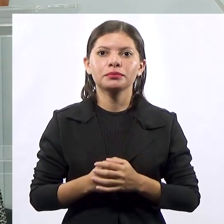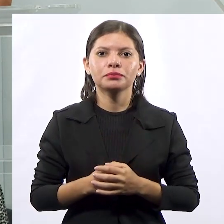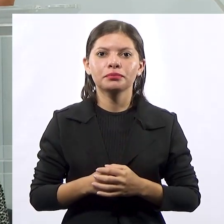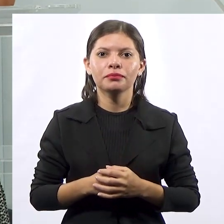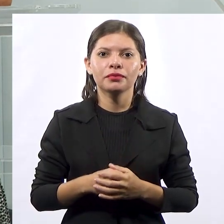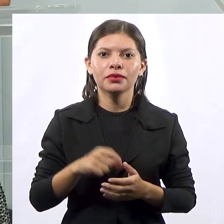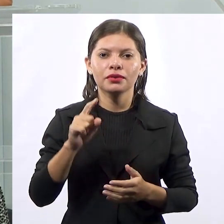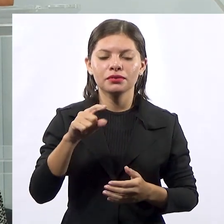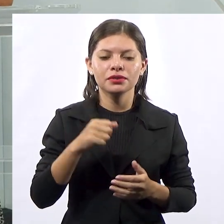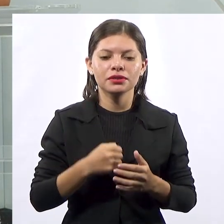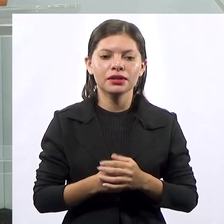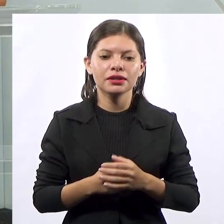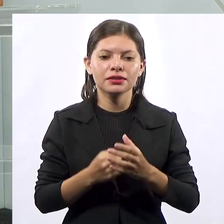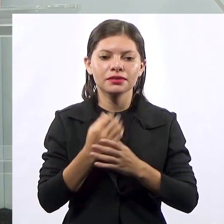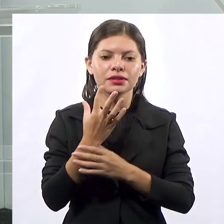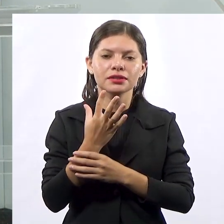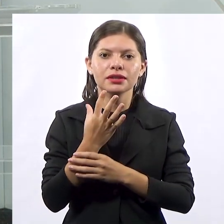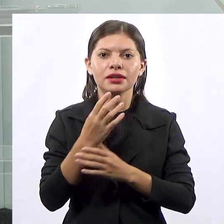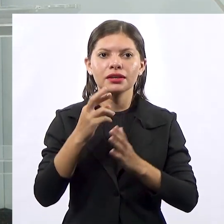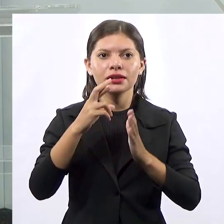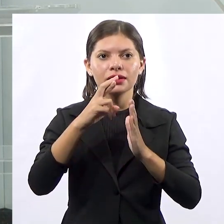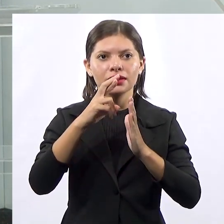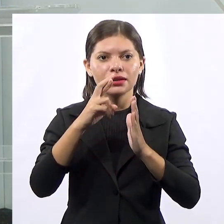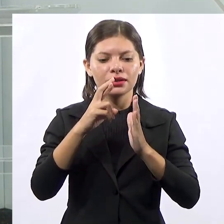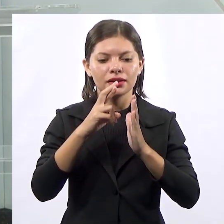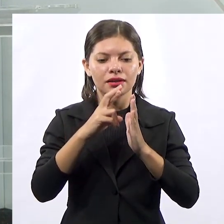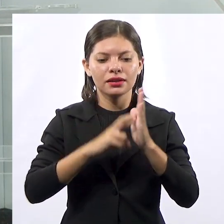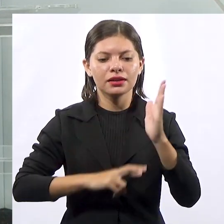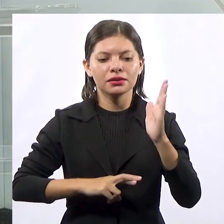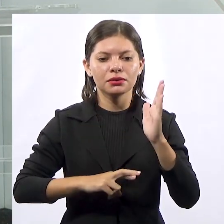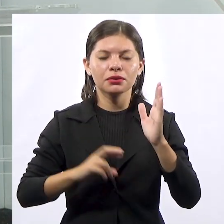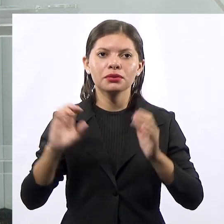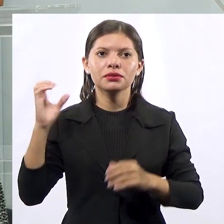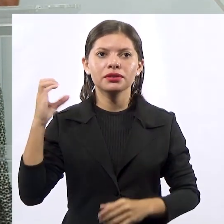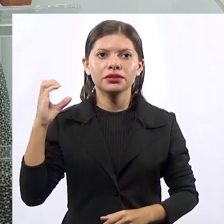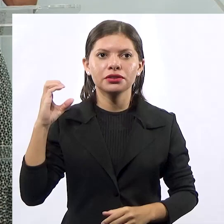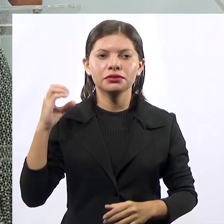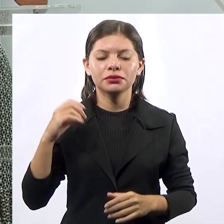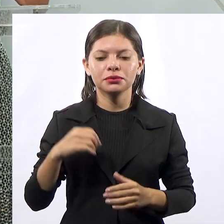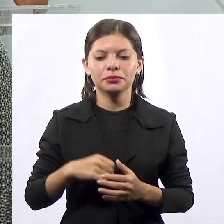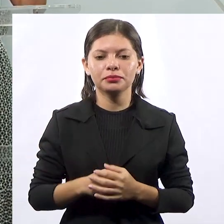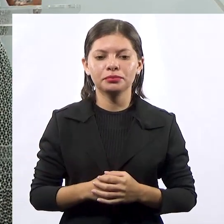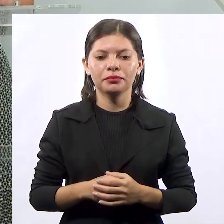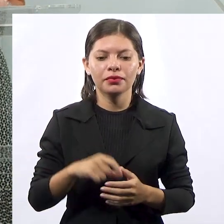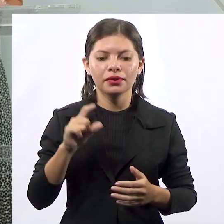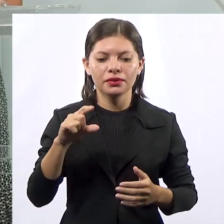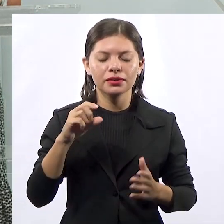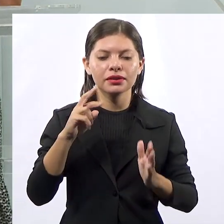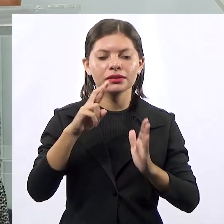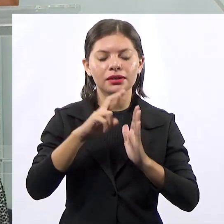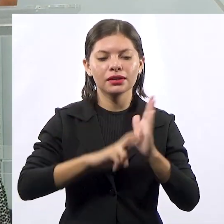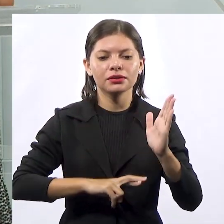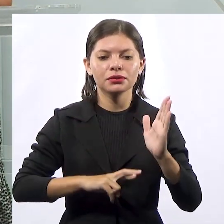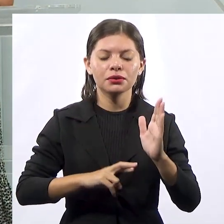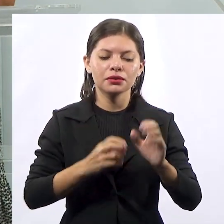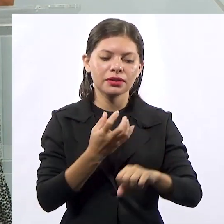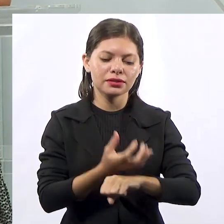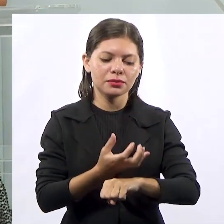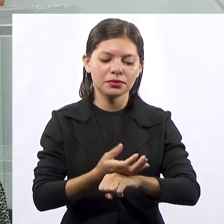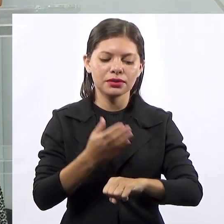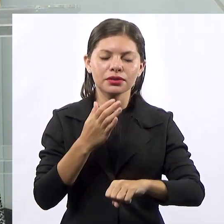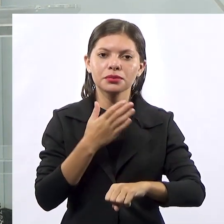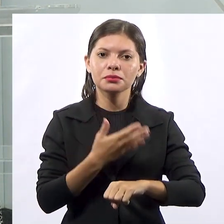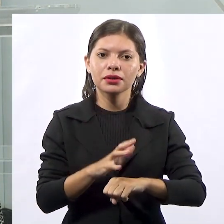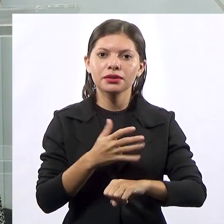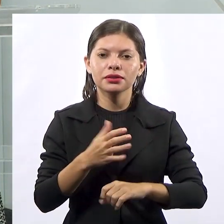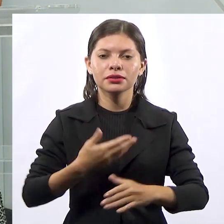de vocês produzirem um relatório científico. Sim, vocês já produziram um relatório na disciplina de